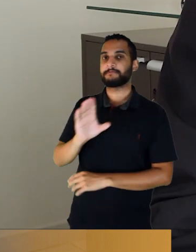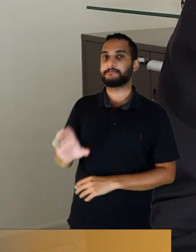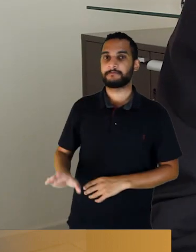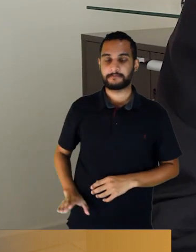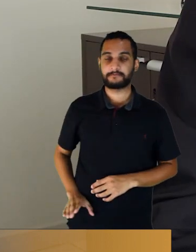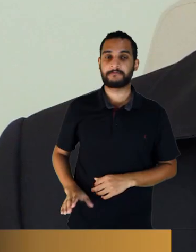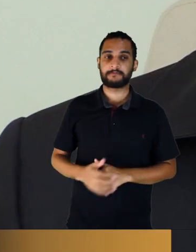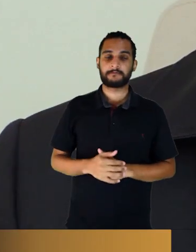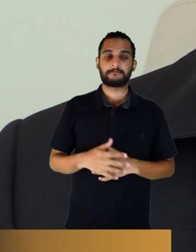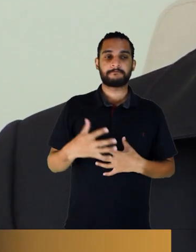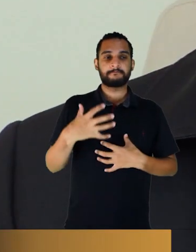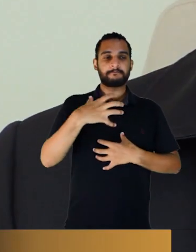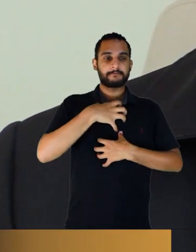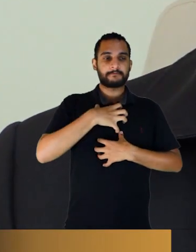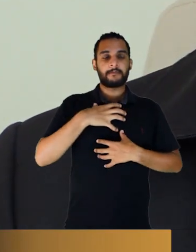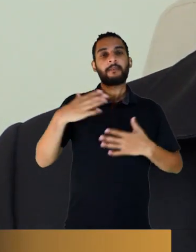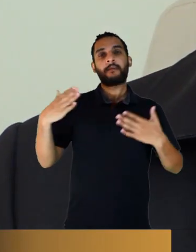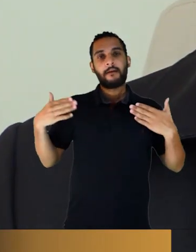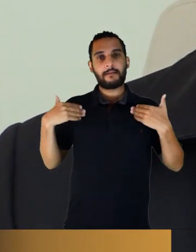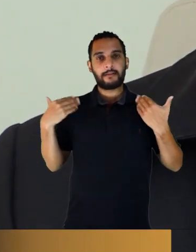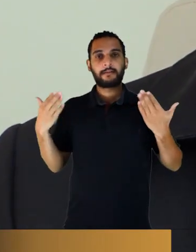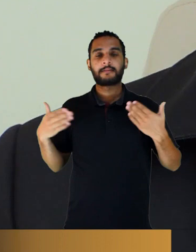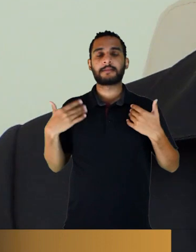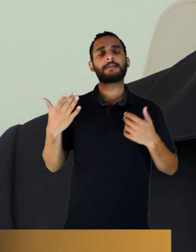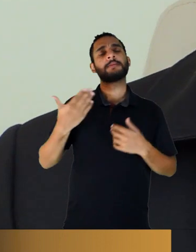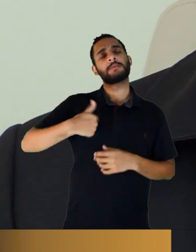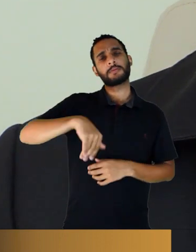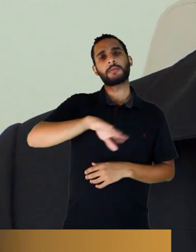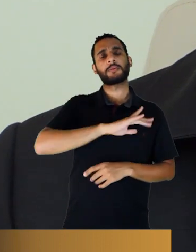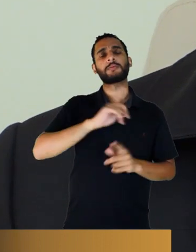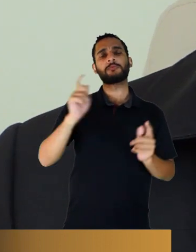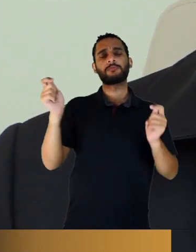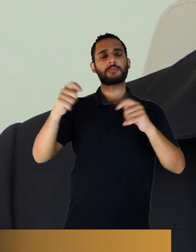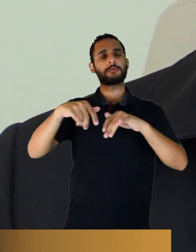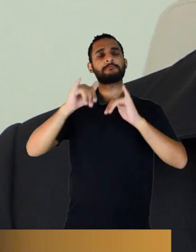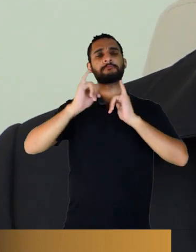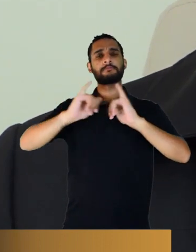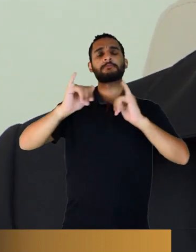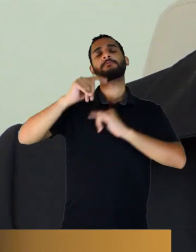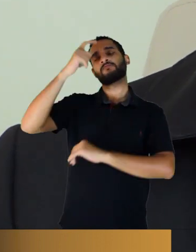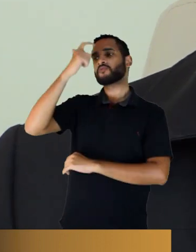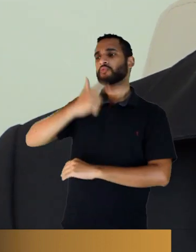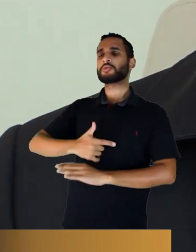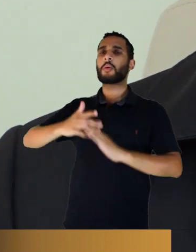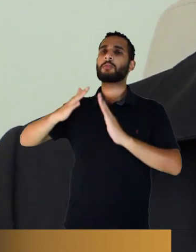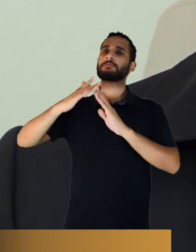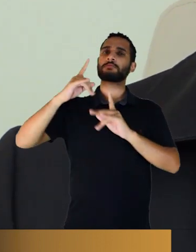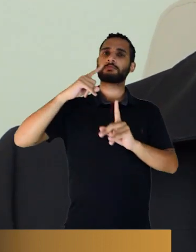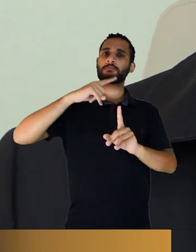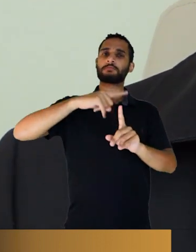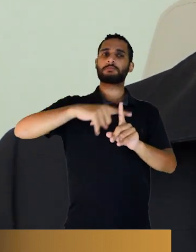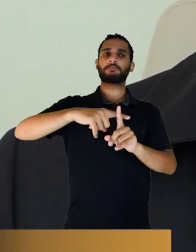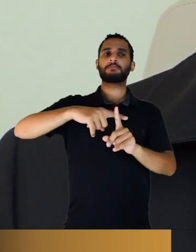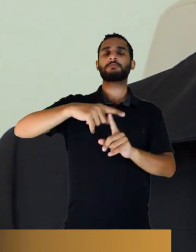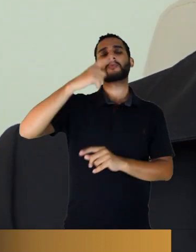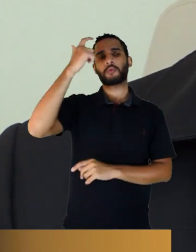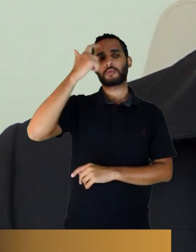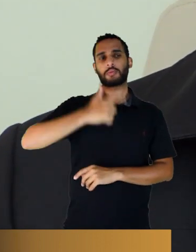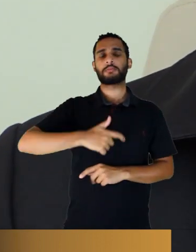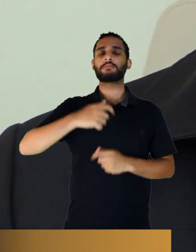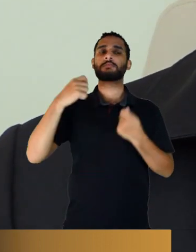Cristo. Que alegria que também nós podemos dizer somos